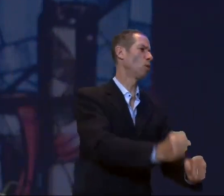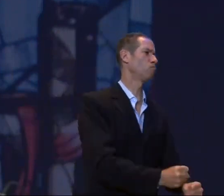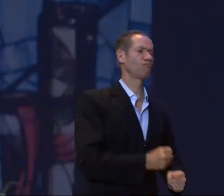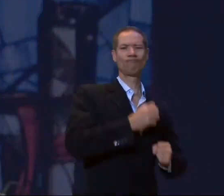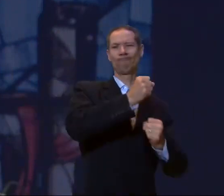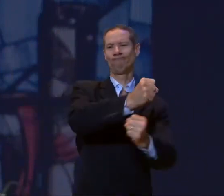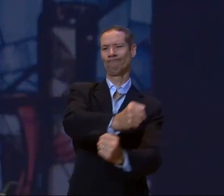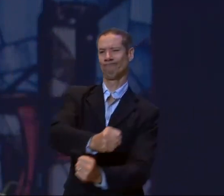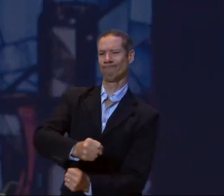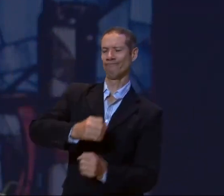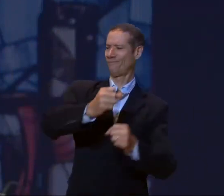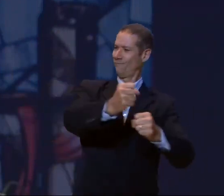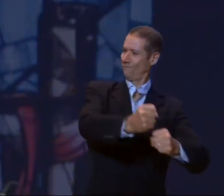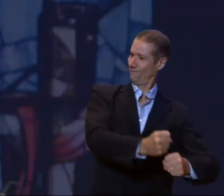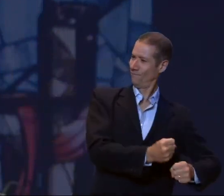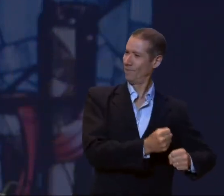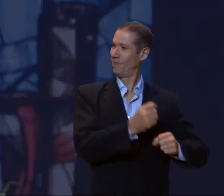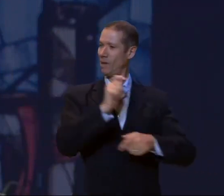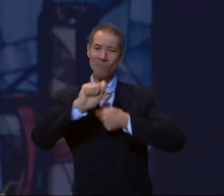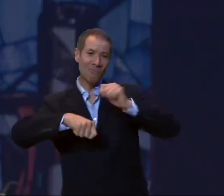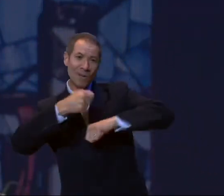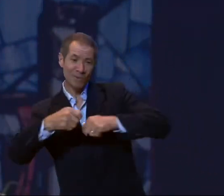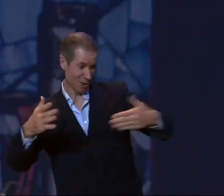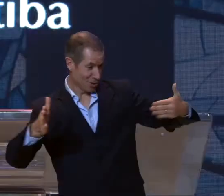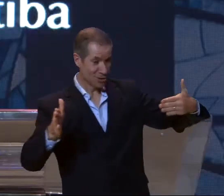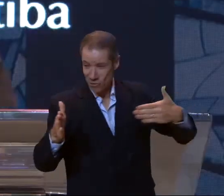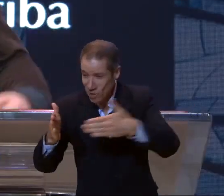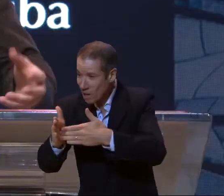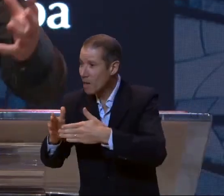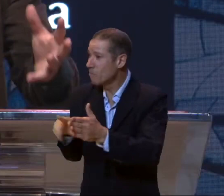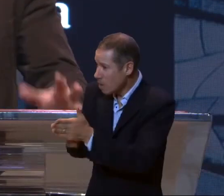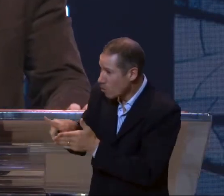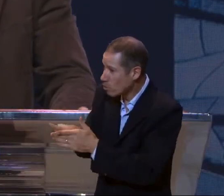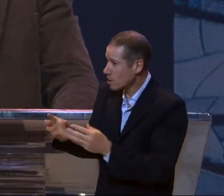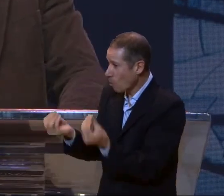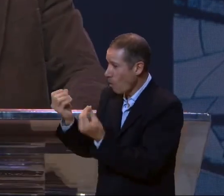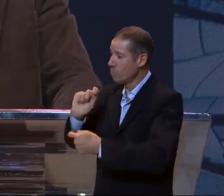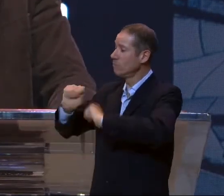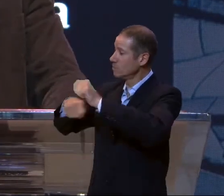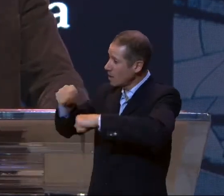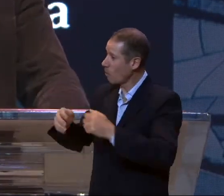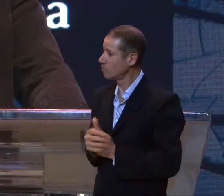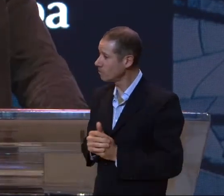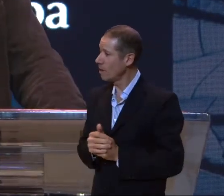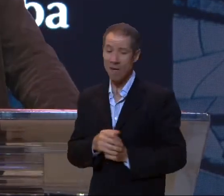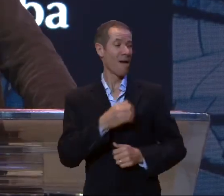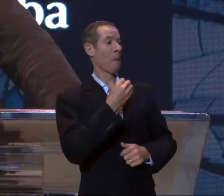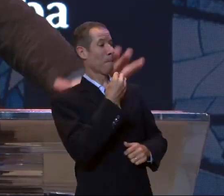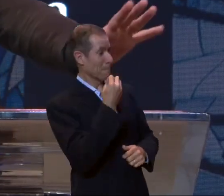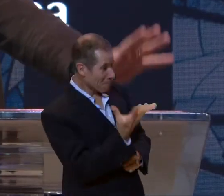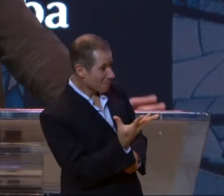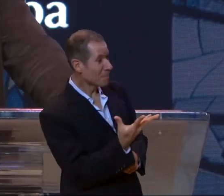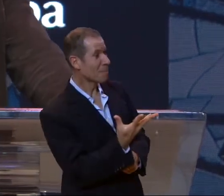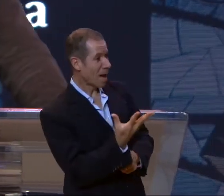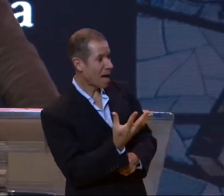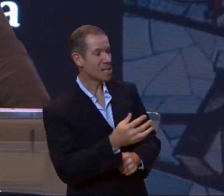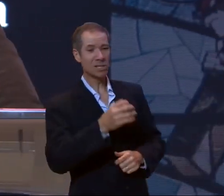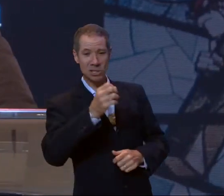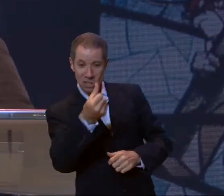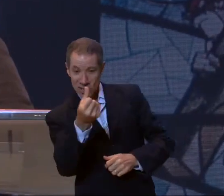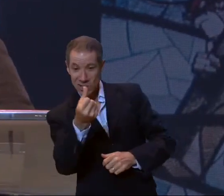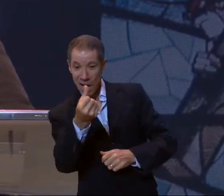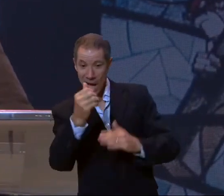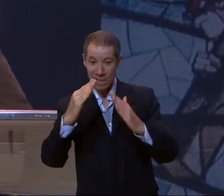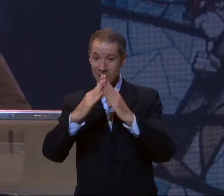negócio. Cheguei aqui e ele pergunta: como vai os negócios, seu João? Vai muito bem, já plantei 6